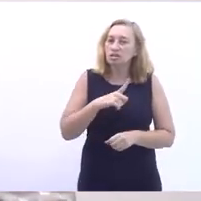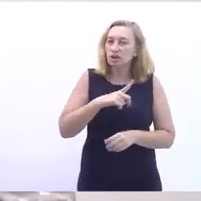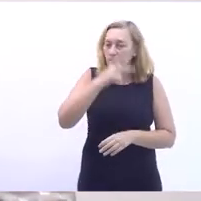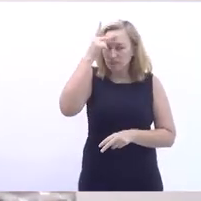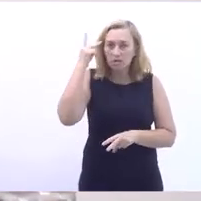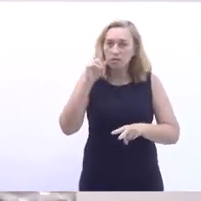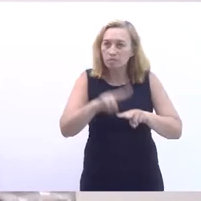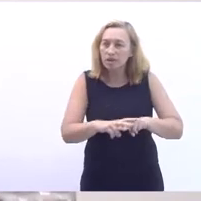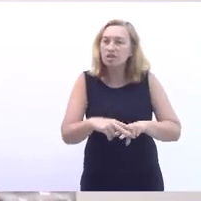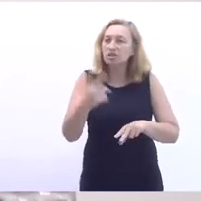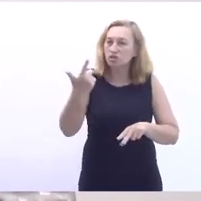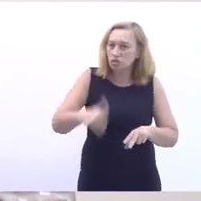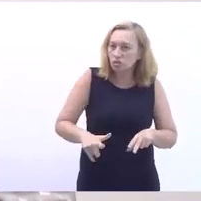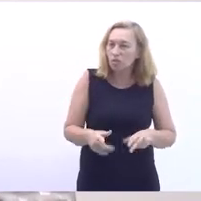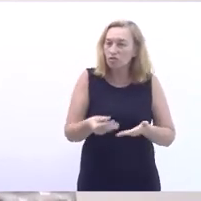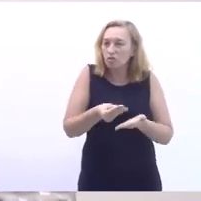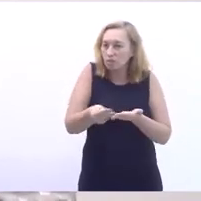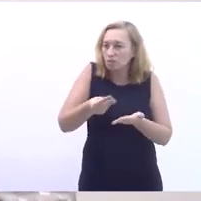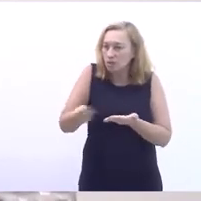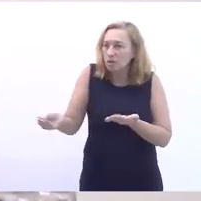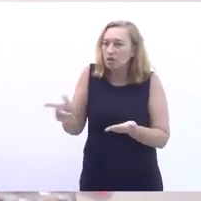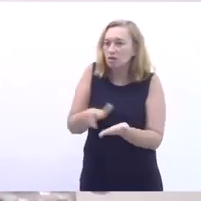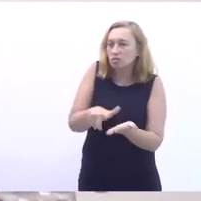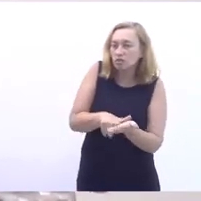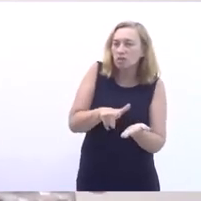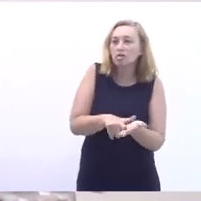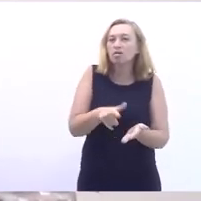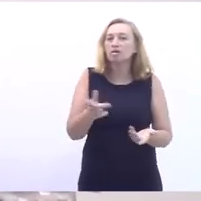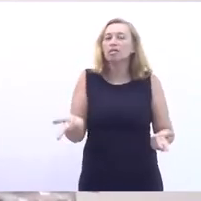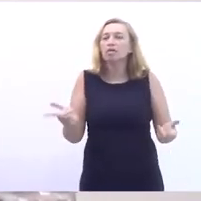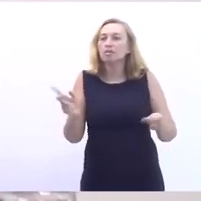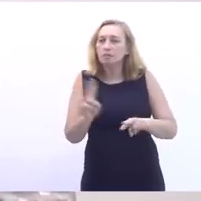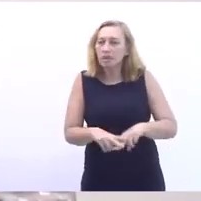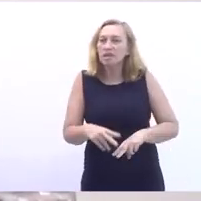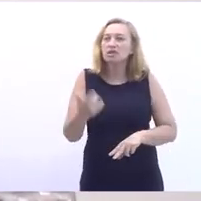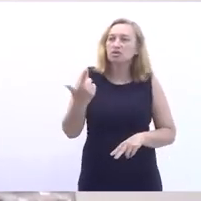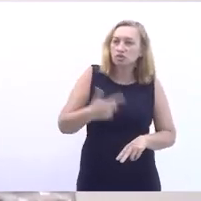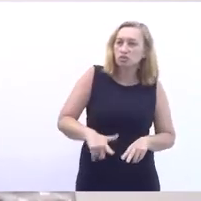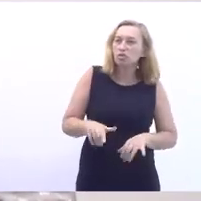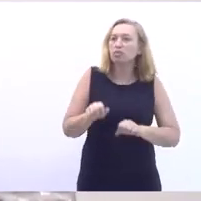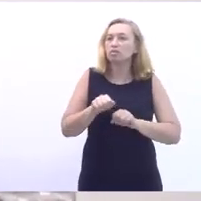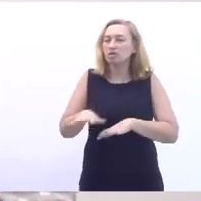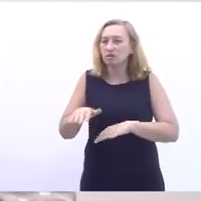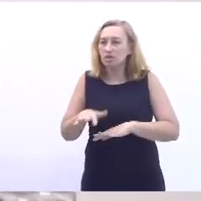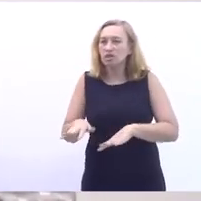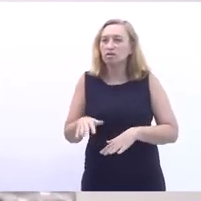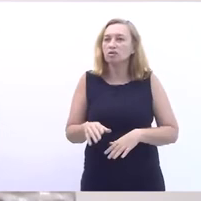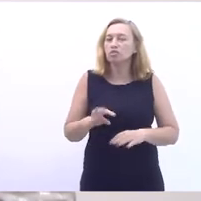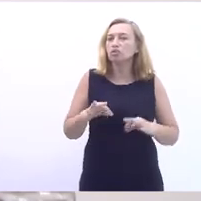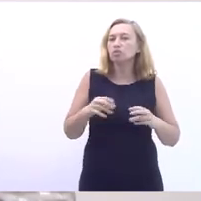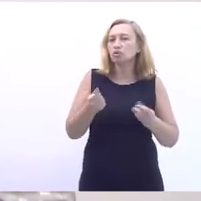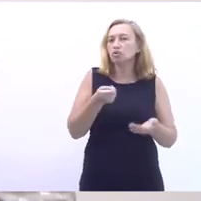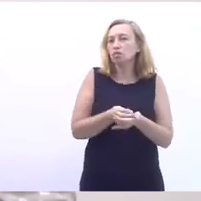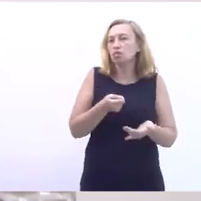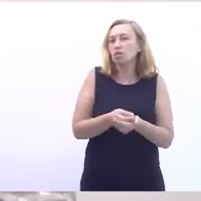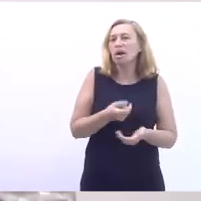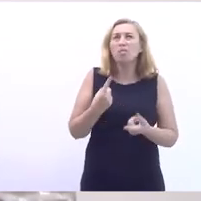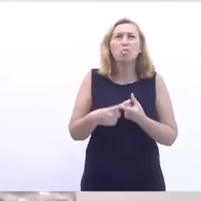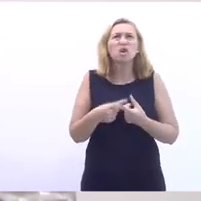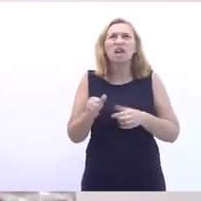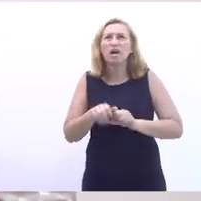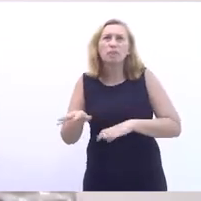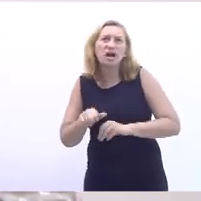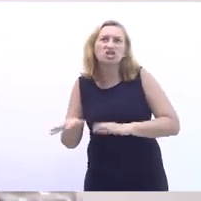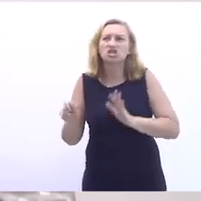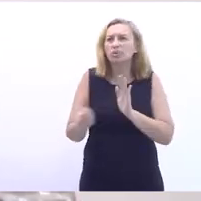presa novamente panfletando teve gente presa na manifestação é muito às vezes se cobra a porque a